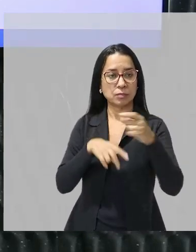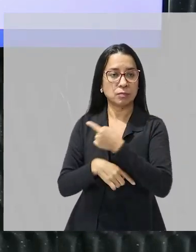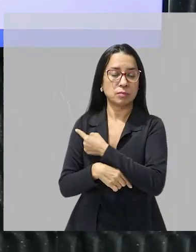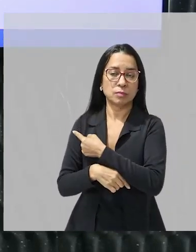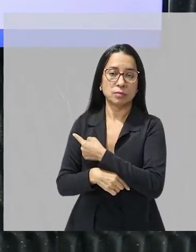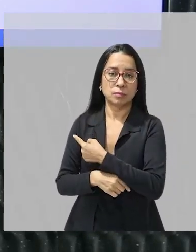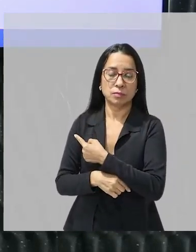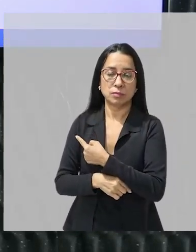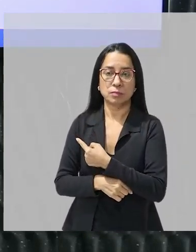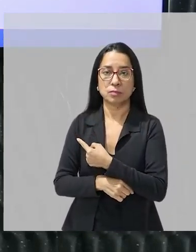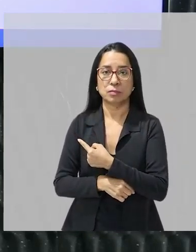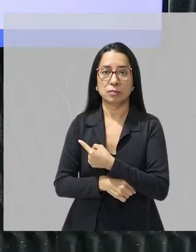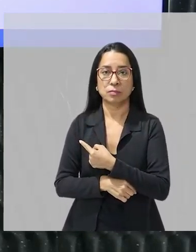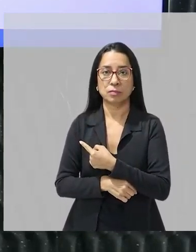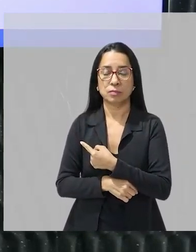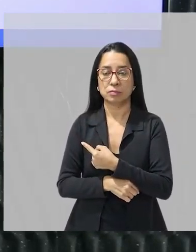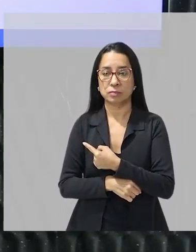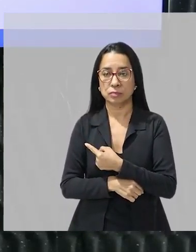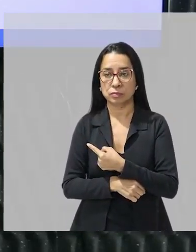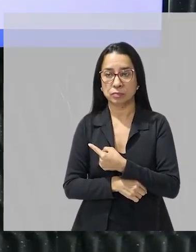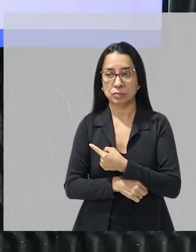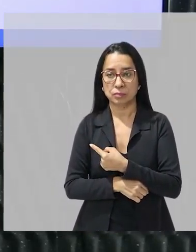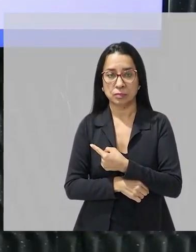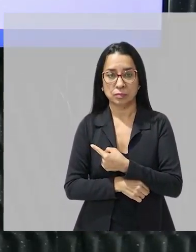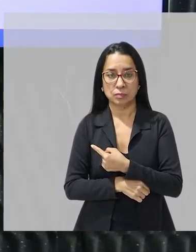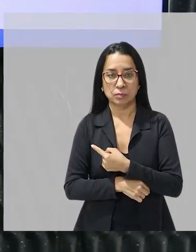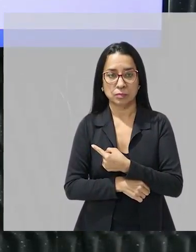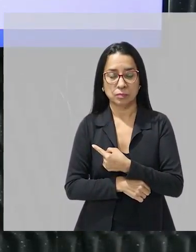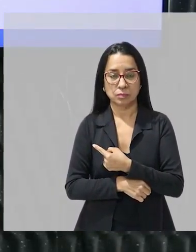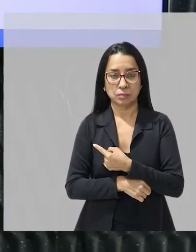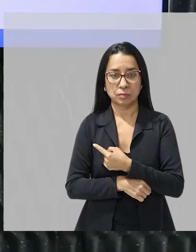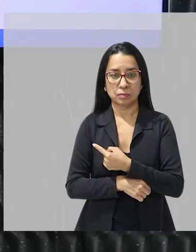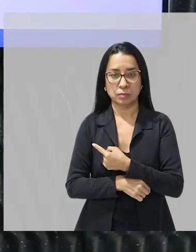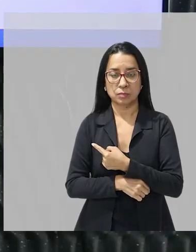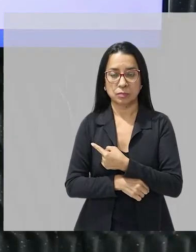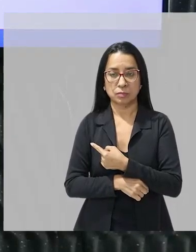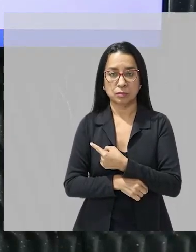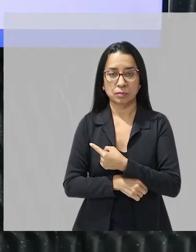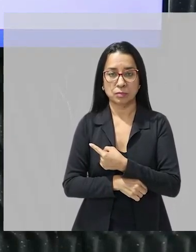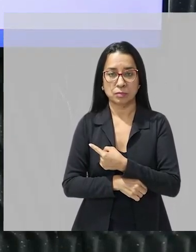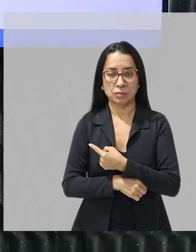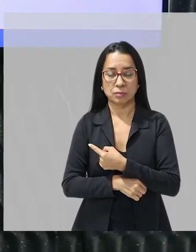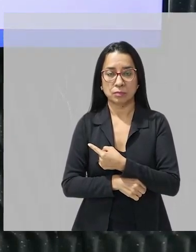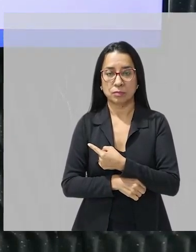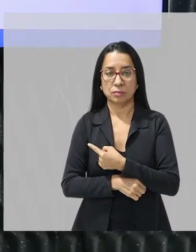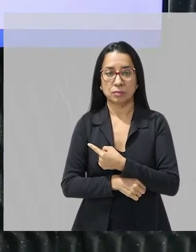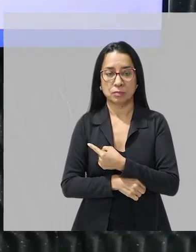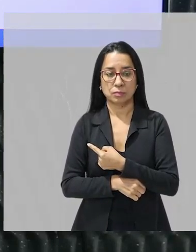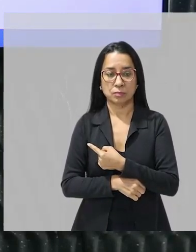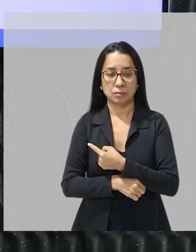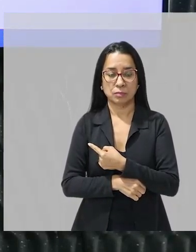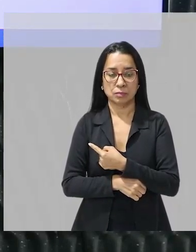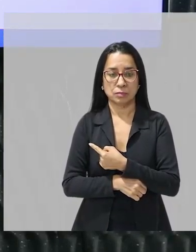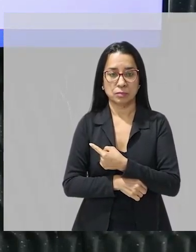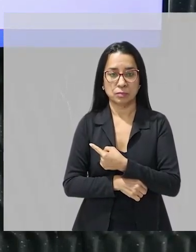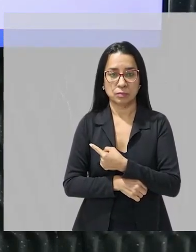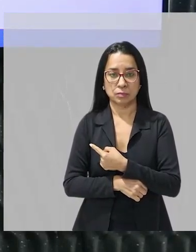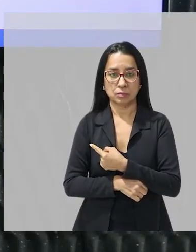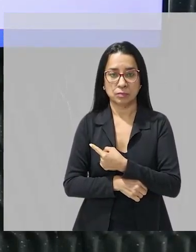das alturas, consiste na diminuição do oxigênio no sangue arterial do